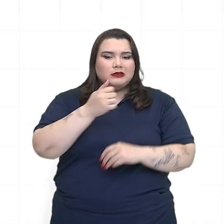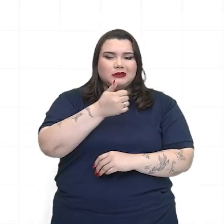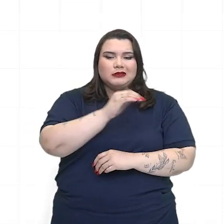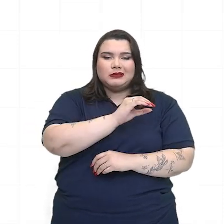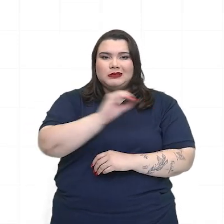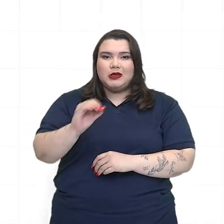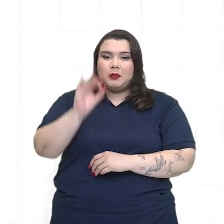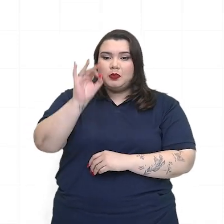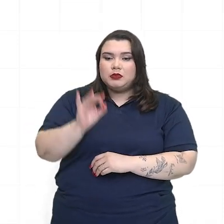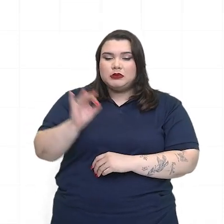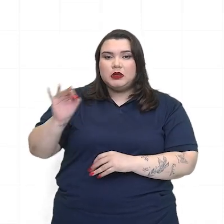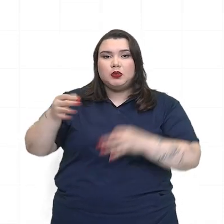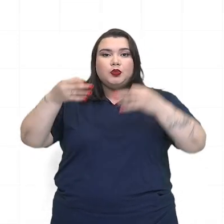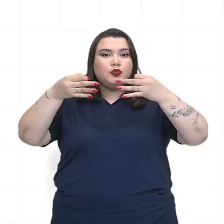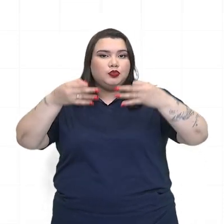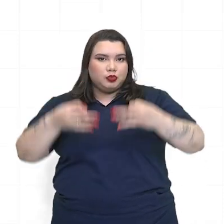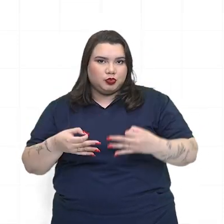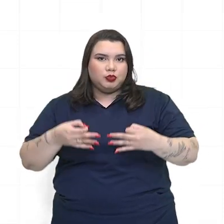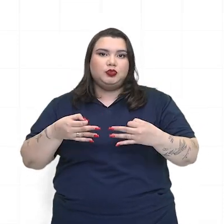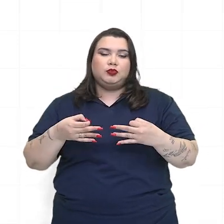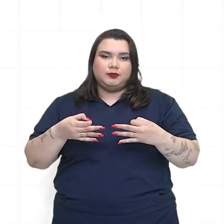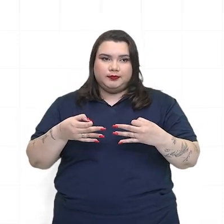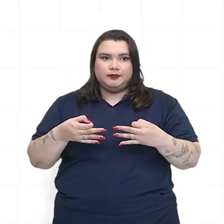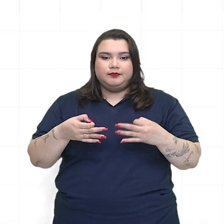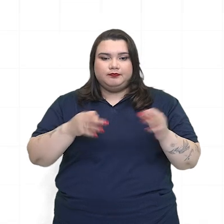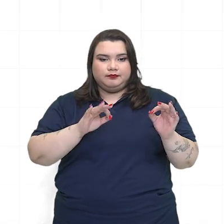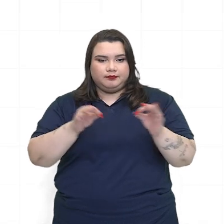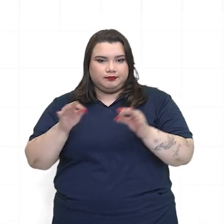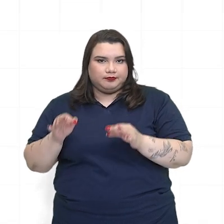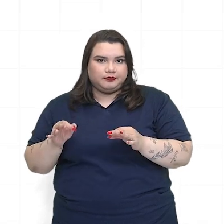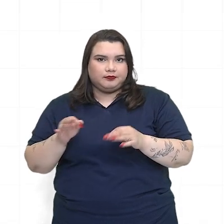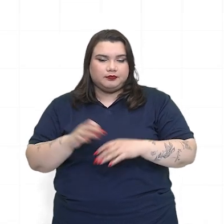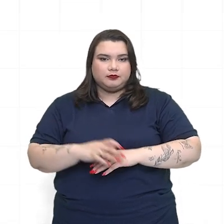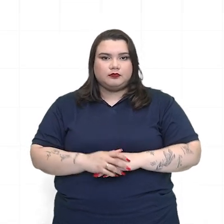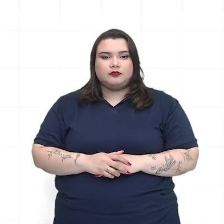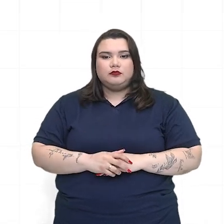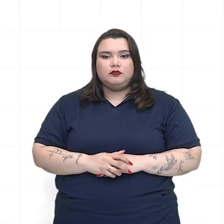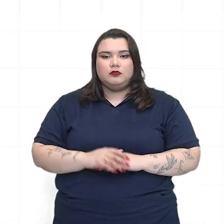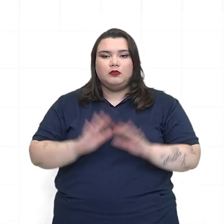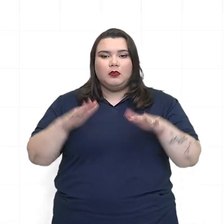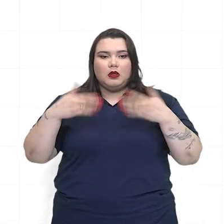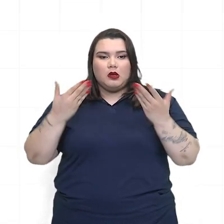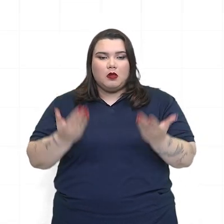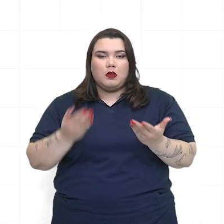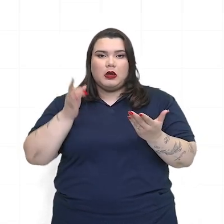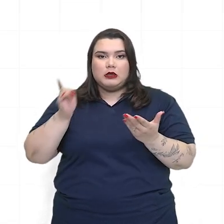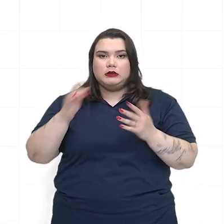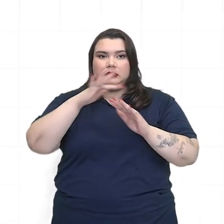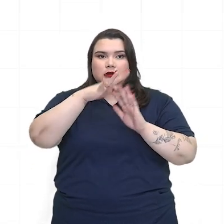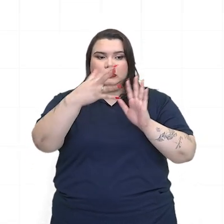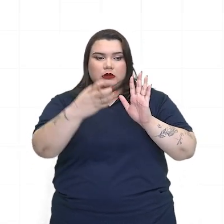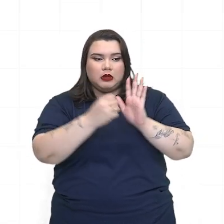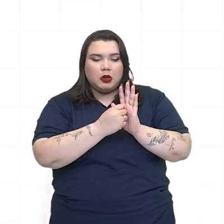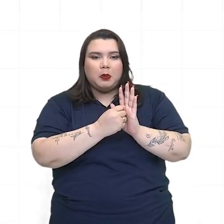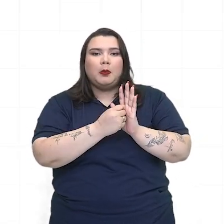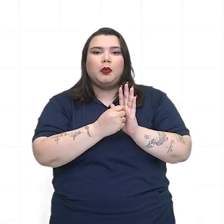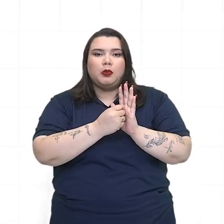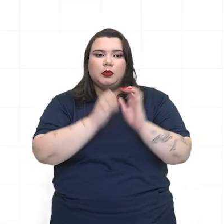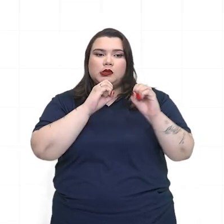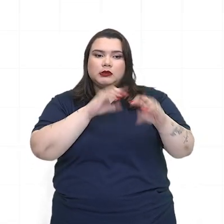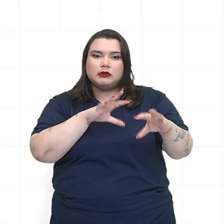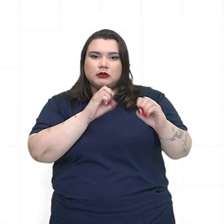diante da vida, diante do mundo que o cerca. A retidão, a roda do Dharma convida o budista a